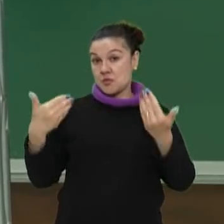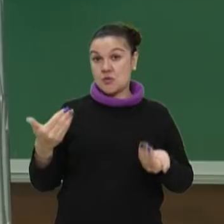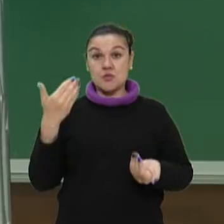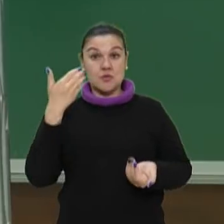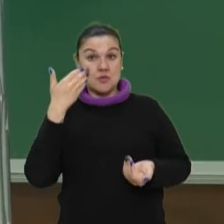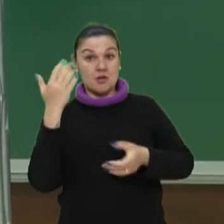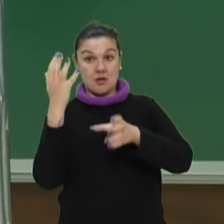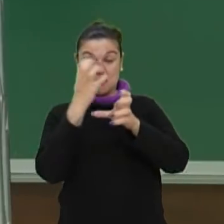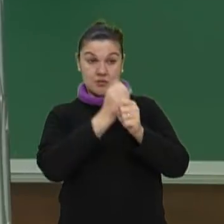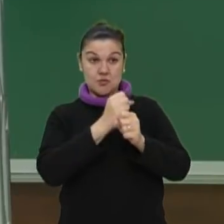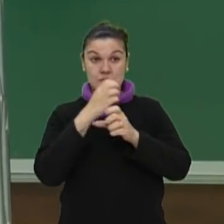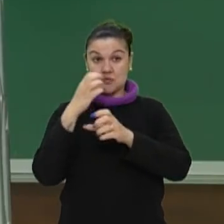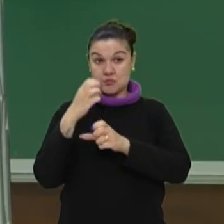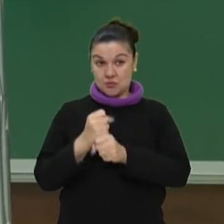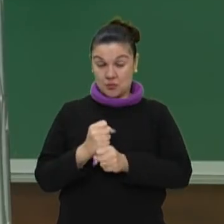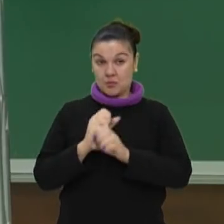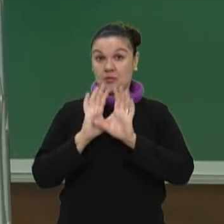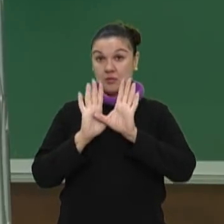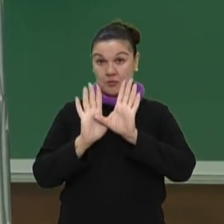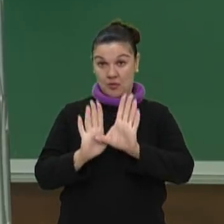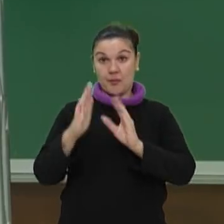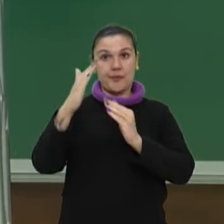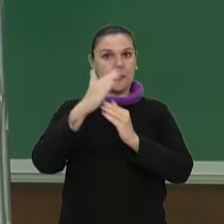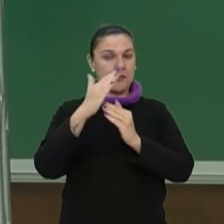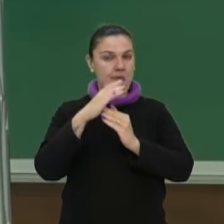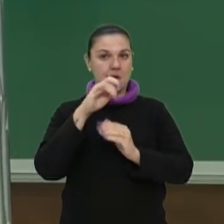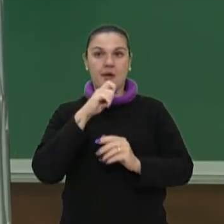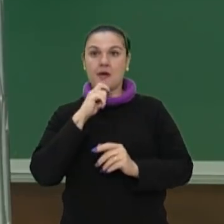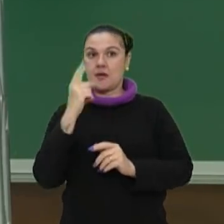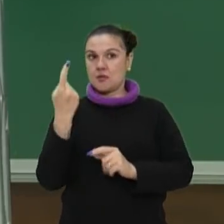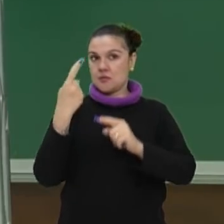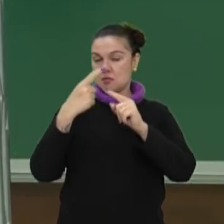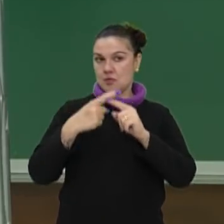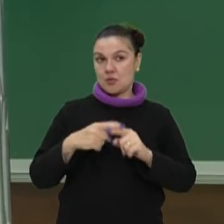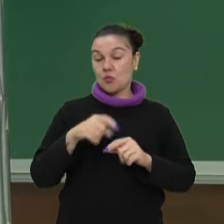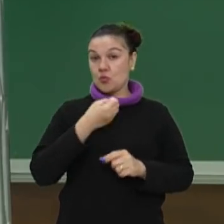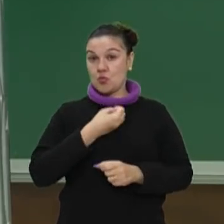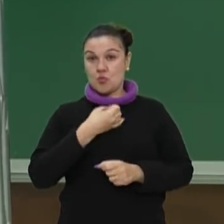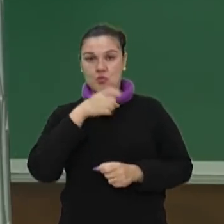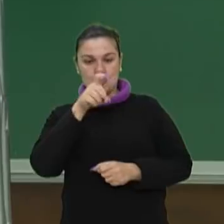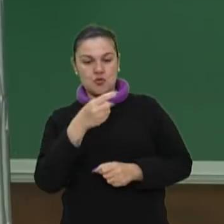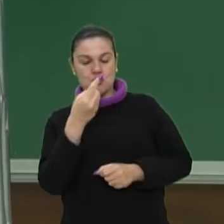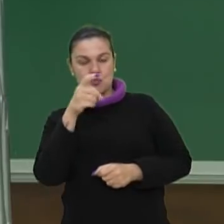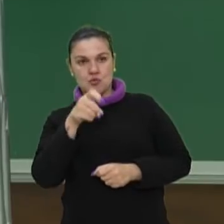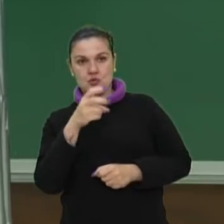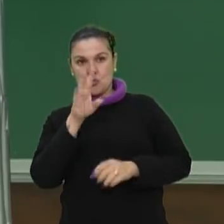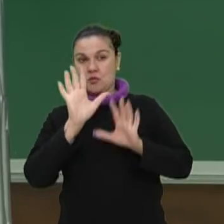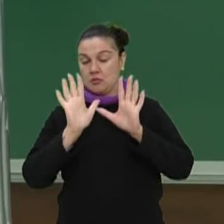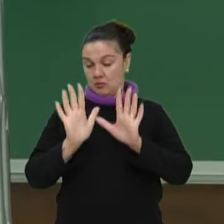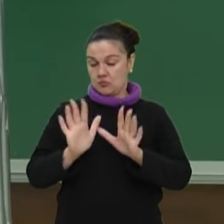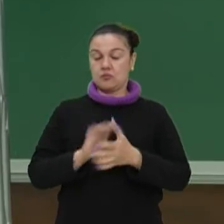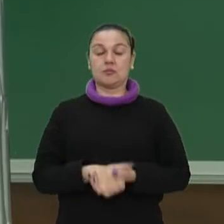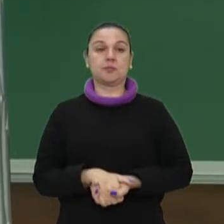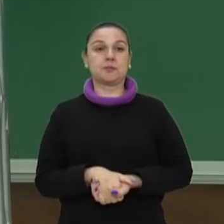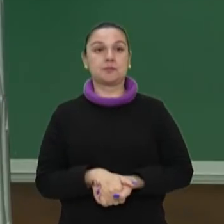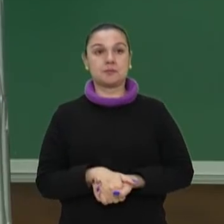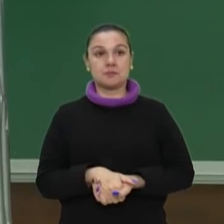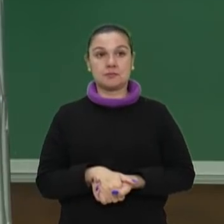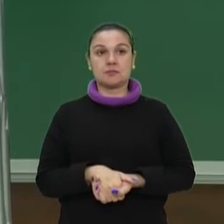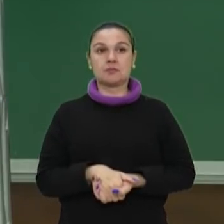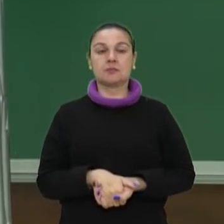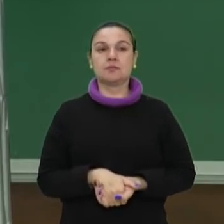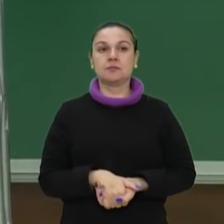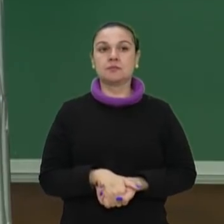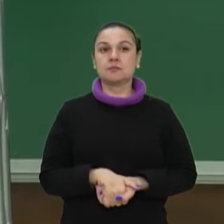do x1 com o x2 e o produto deles. Não sei qual é o valor do x1 e o x2. Então, aqui eu não troco nada, deixa assim mesmo.